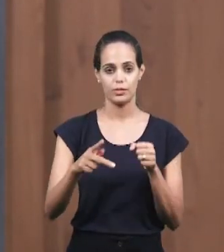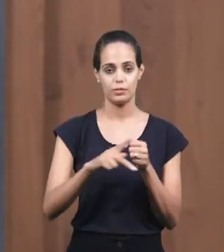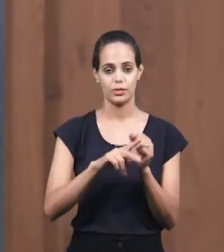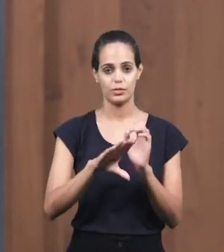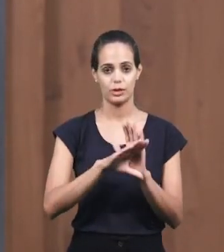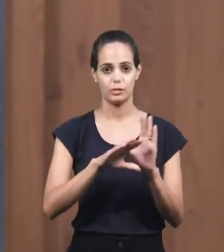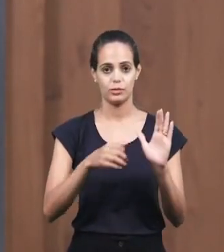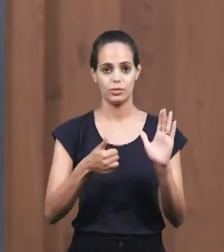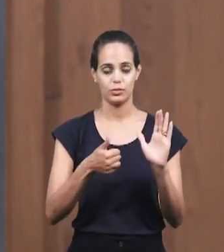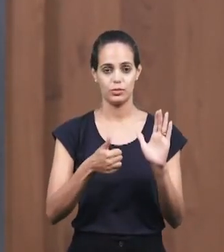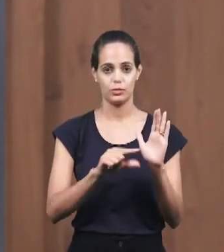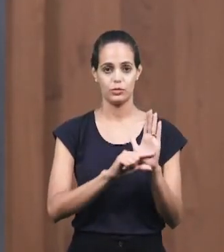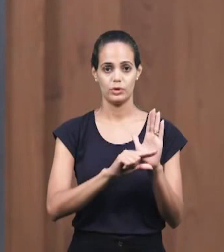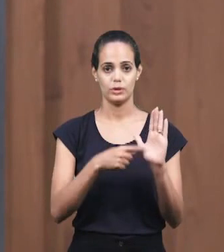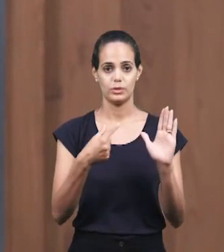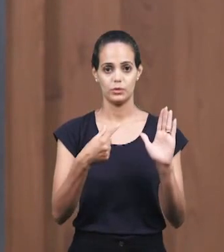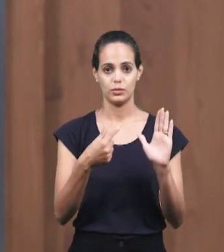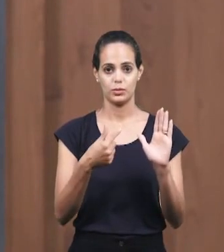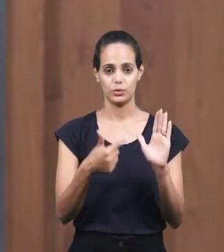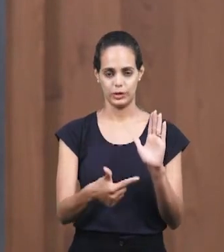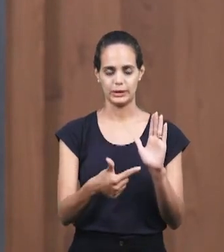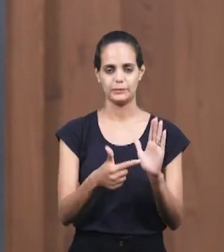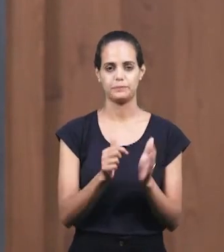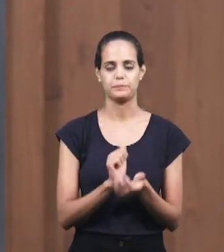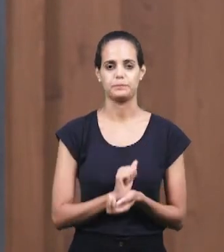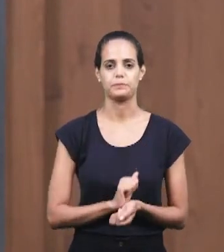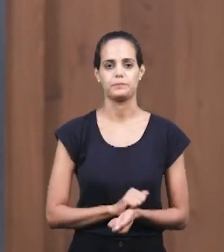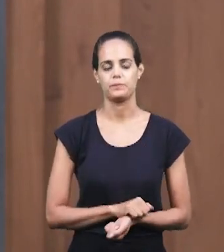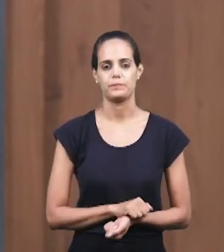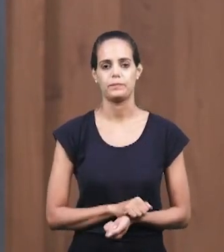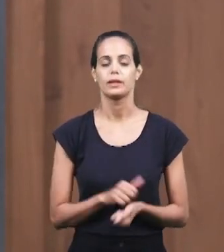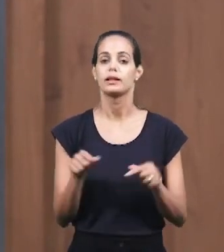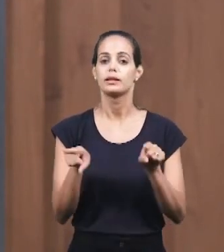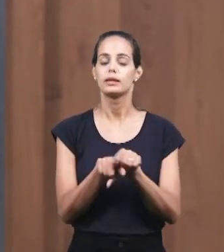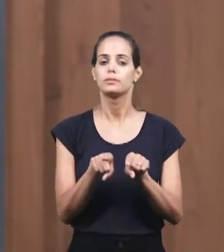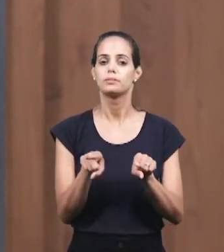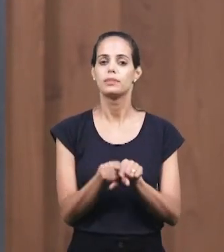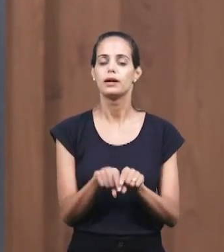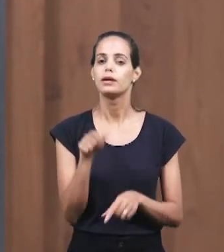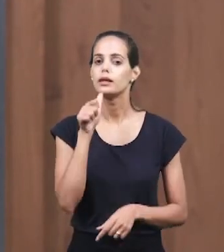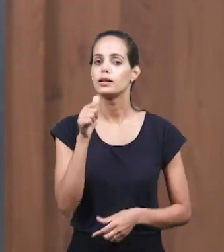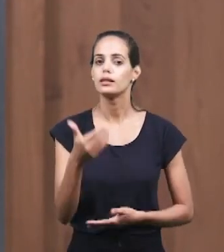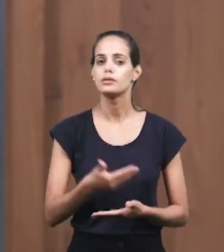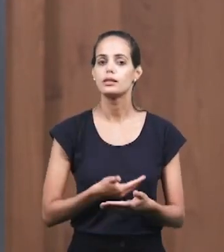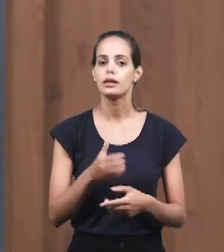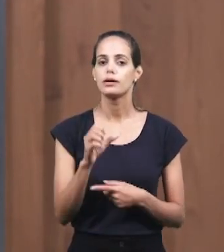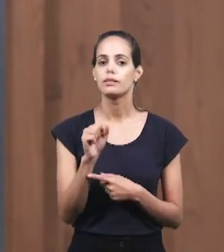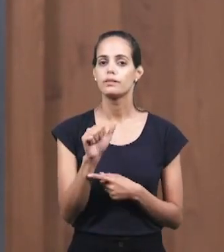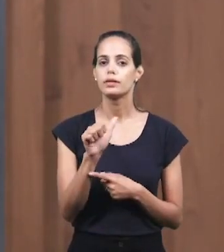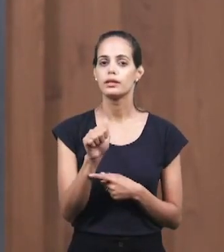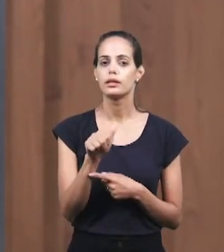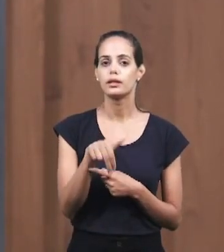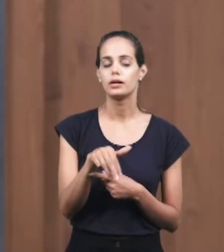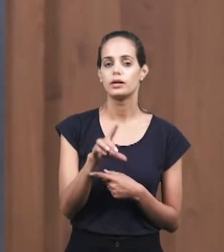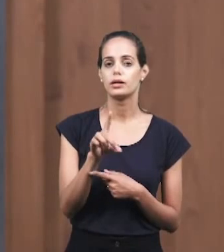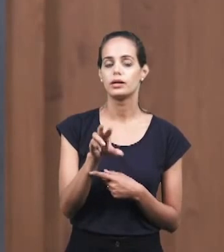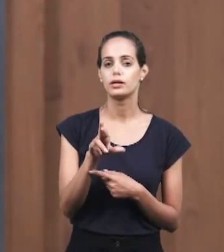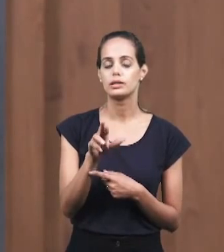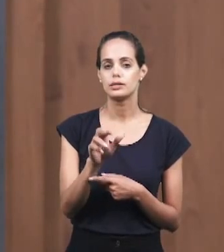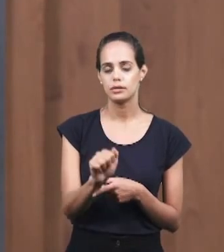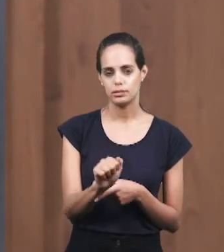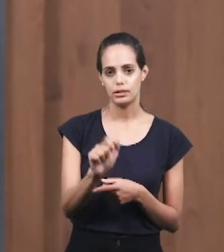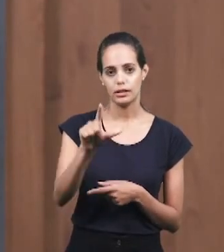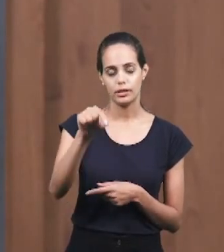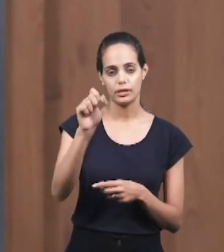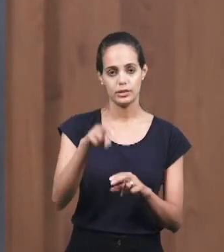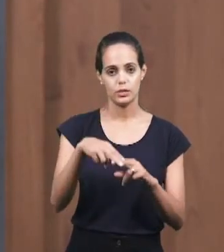1 Pedro capítulo 1, versículo 2. E também a nossa irmã Sandra colocou muito bem ali a eleição